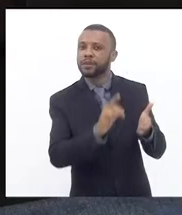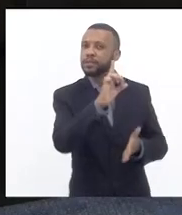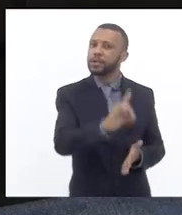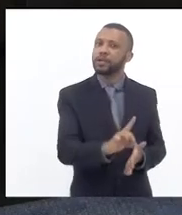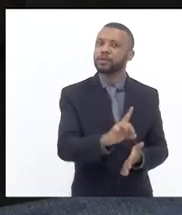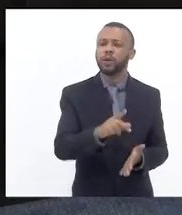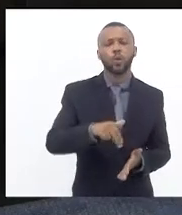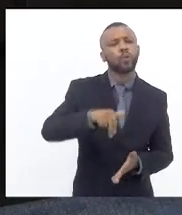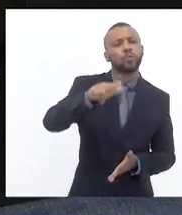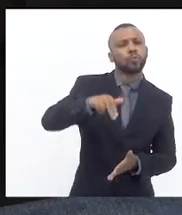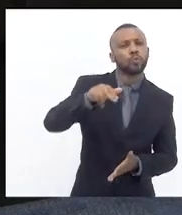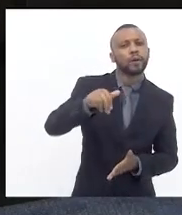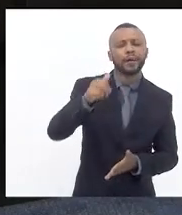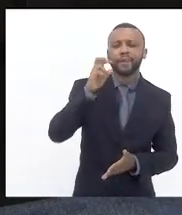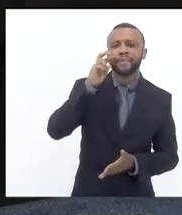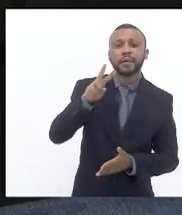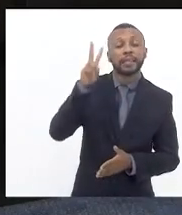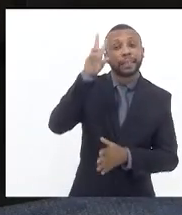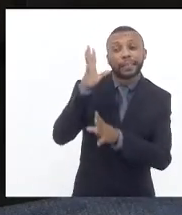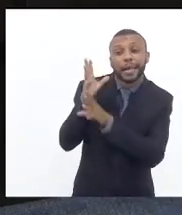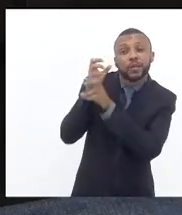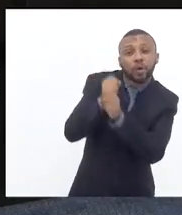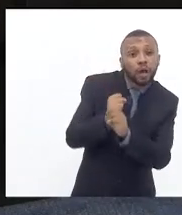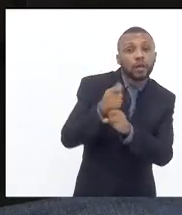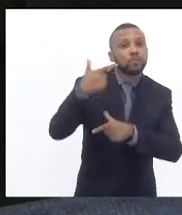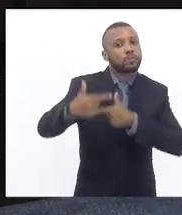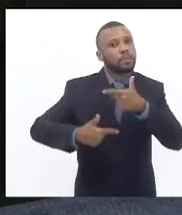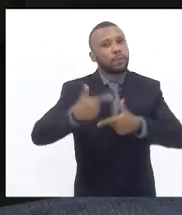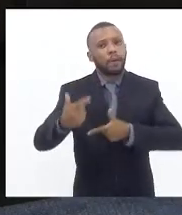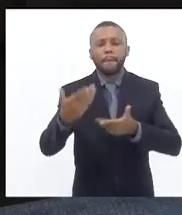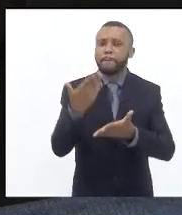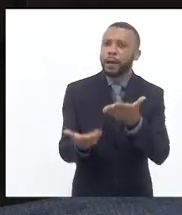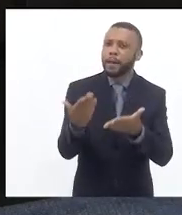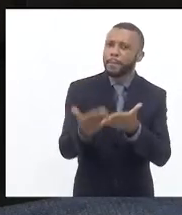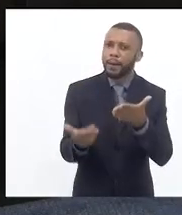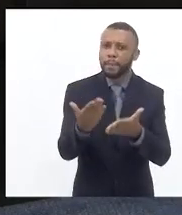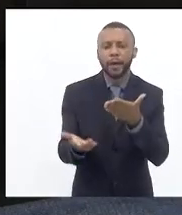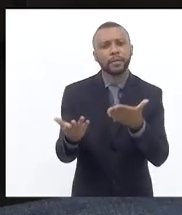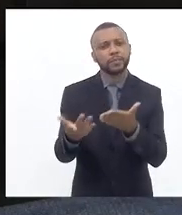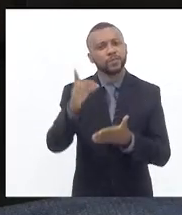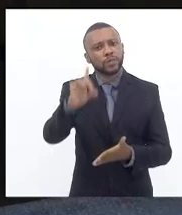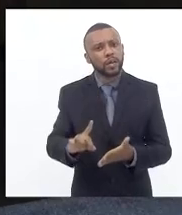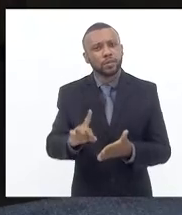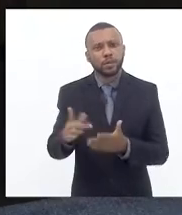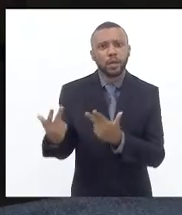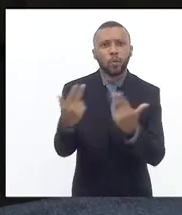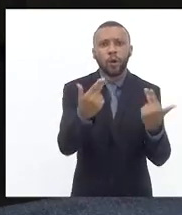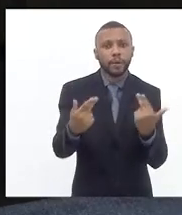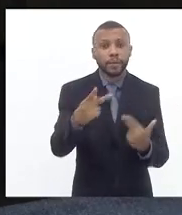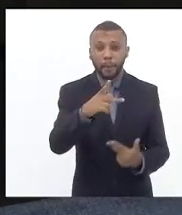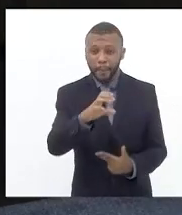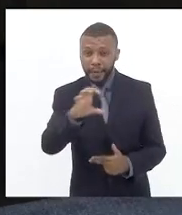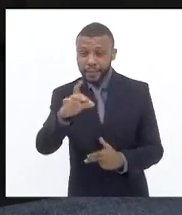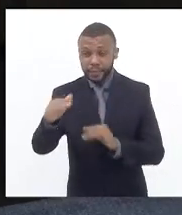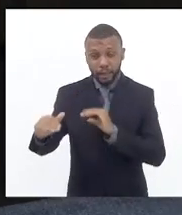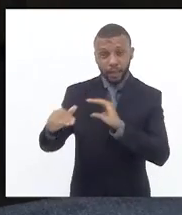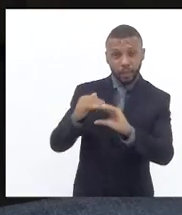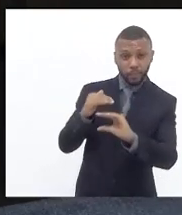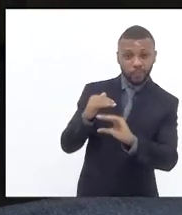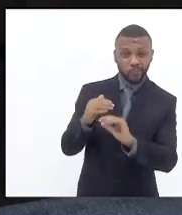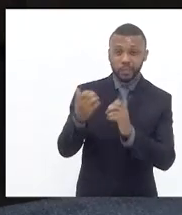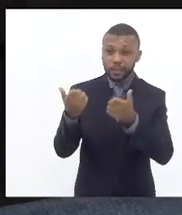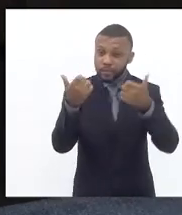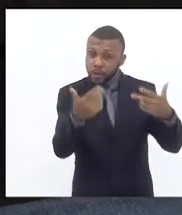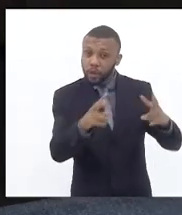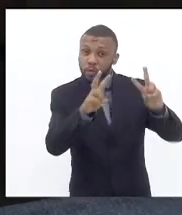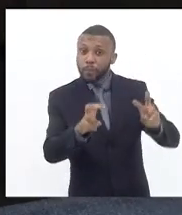história do Trabalhador a piada de tanto direito quanto essa peça está sendo encaminhada para cá falou que adição é do